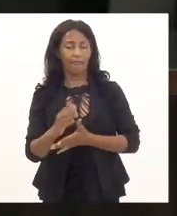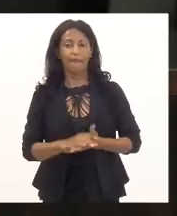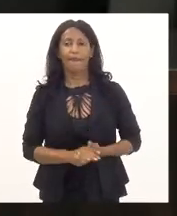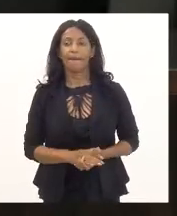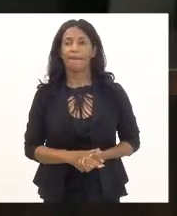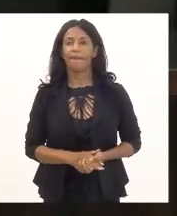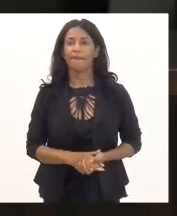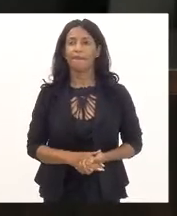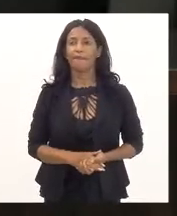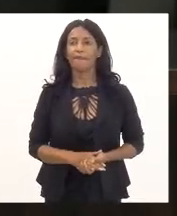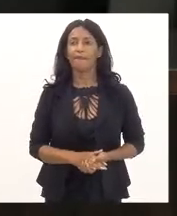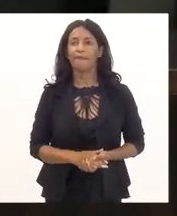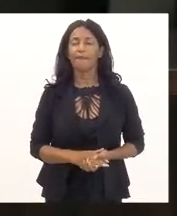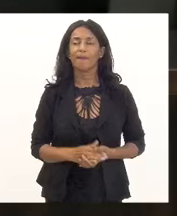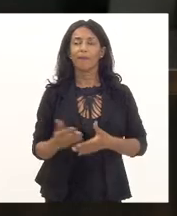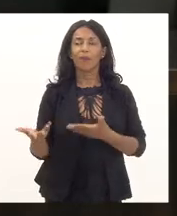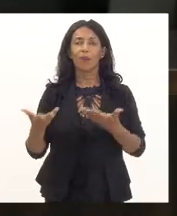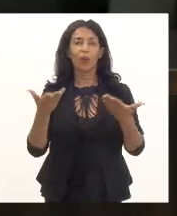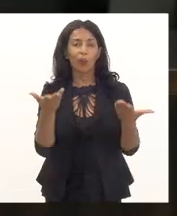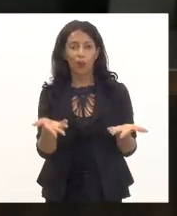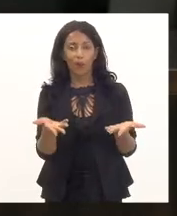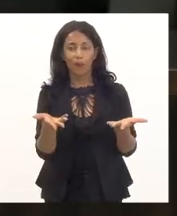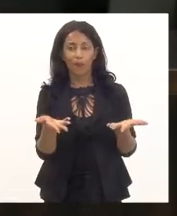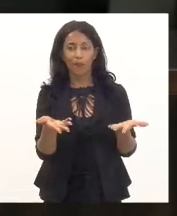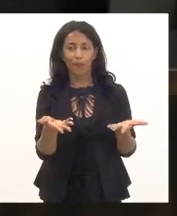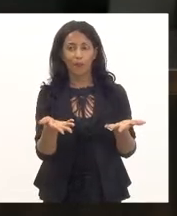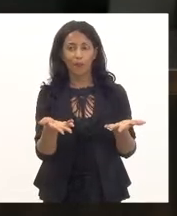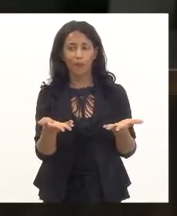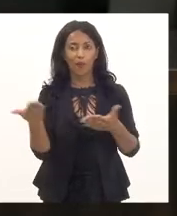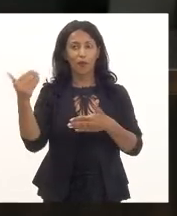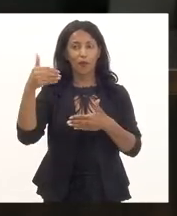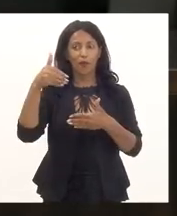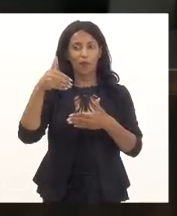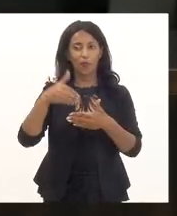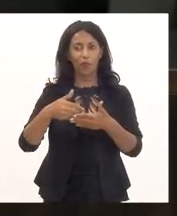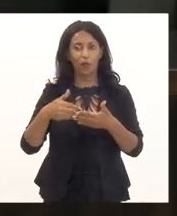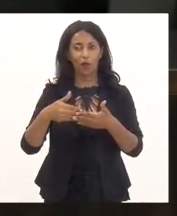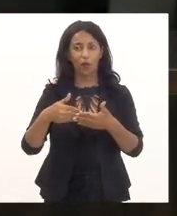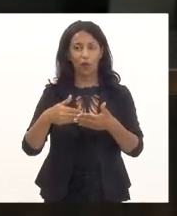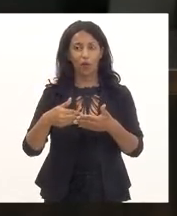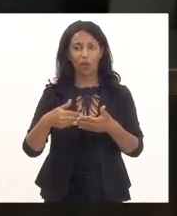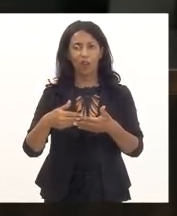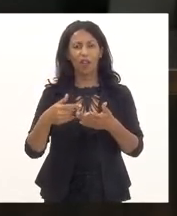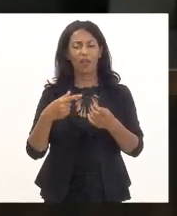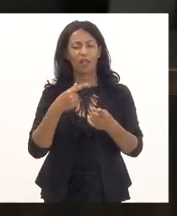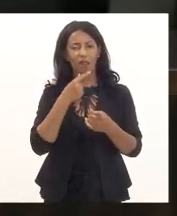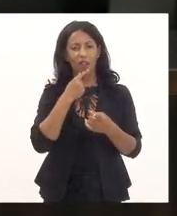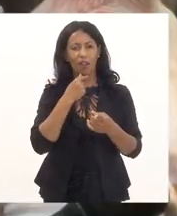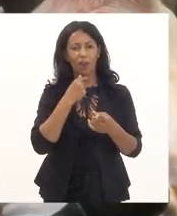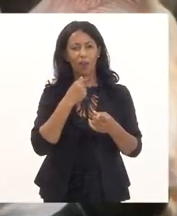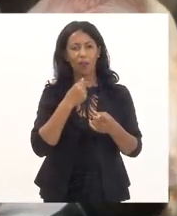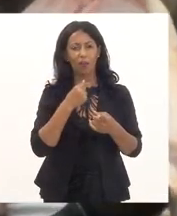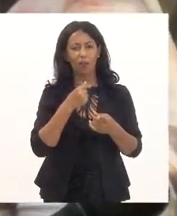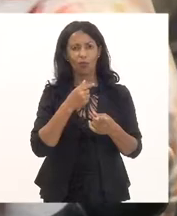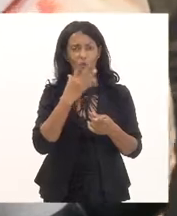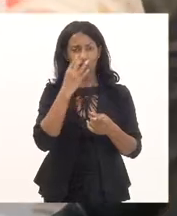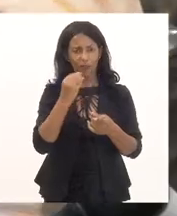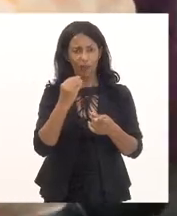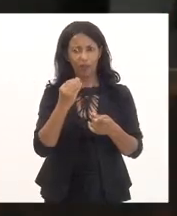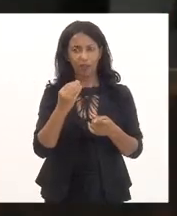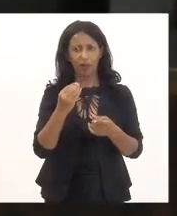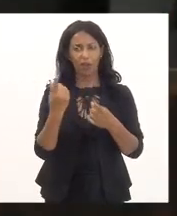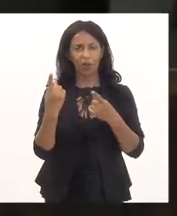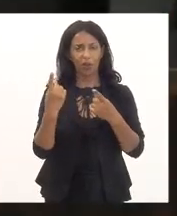Vai a promulgação com... Voto contrário. É o velho da Havan? Isso. Contrário. Contrário,